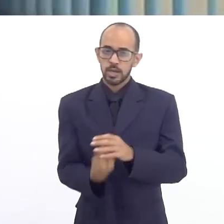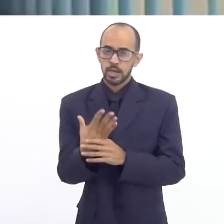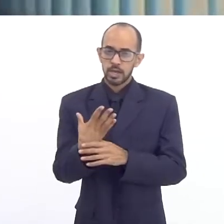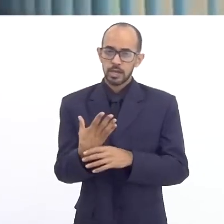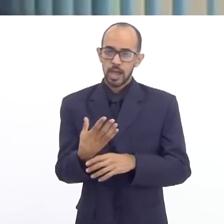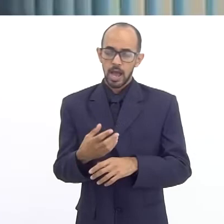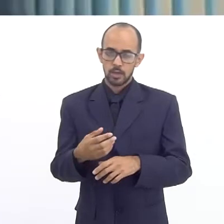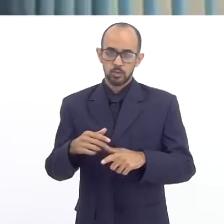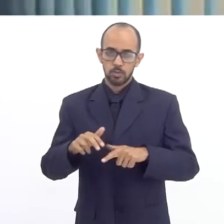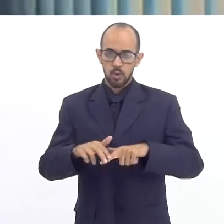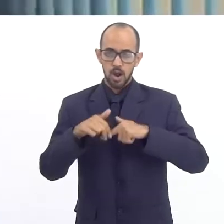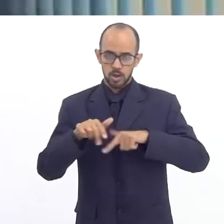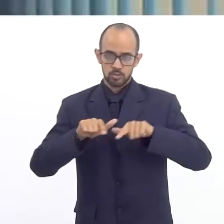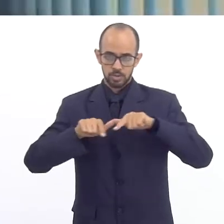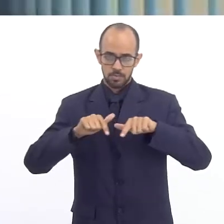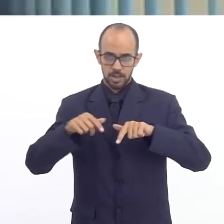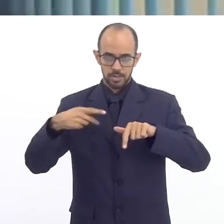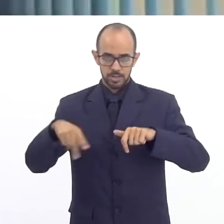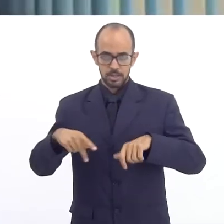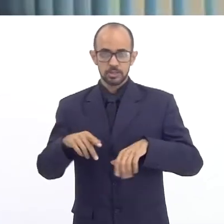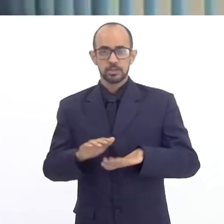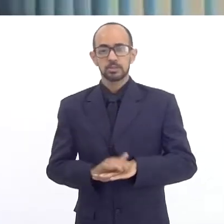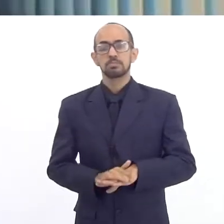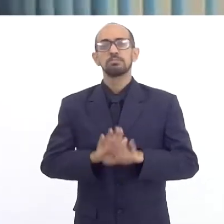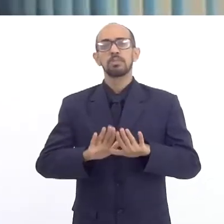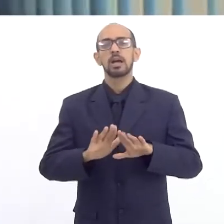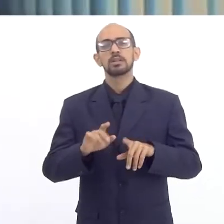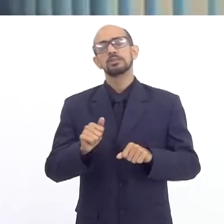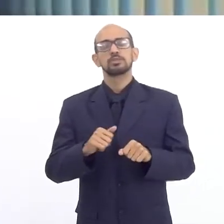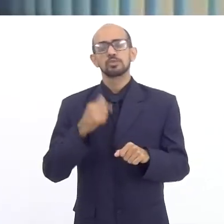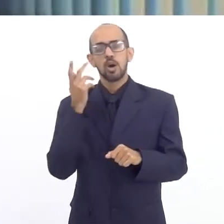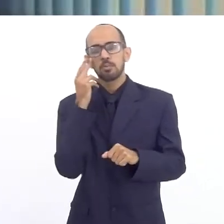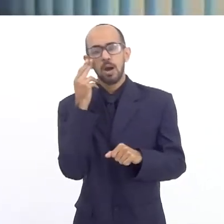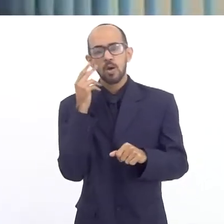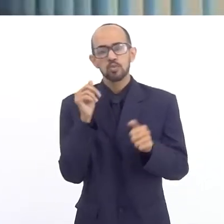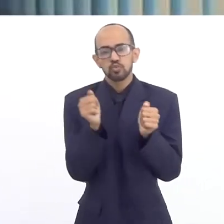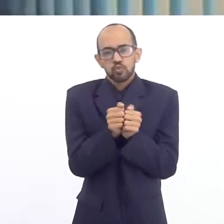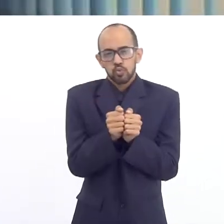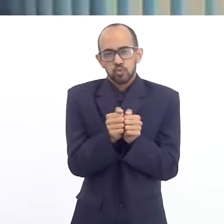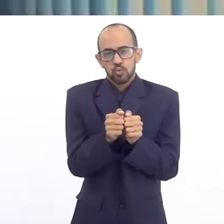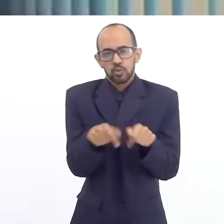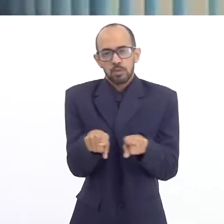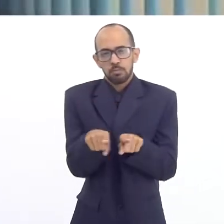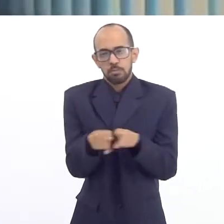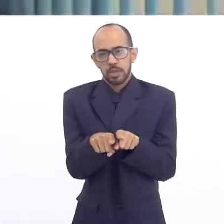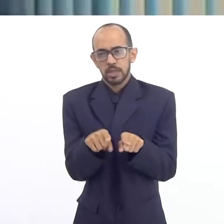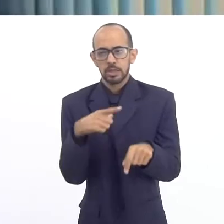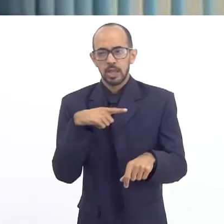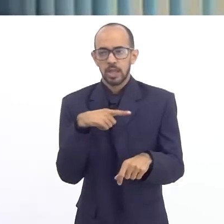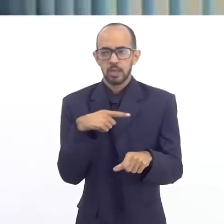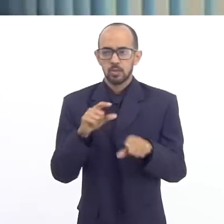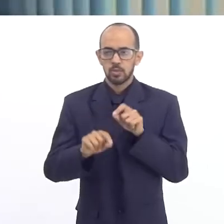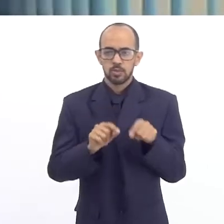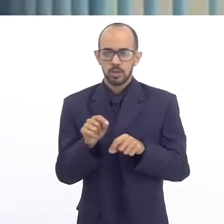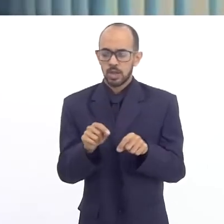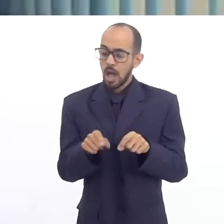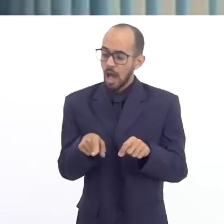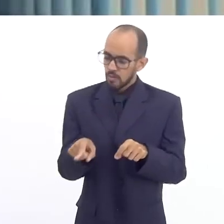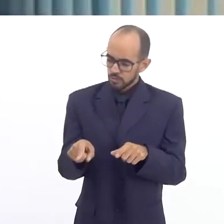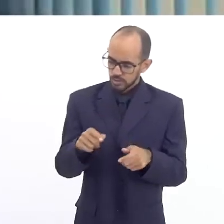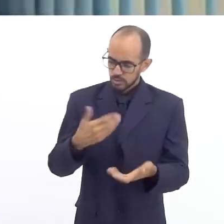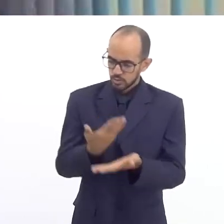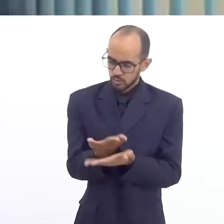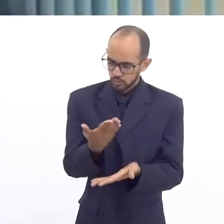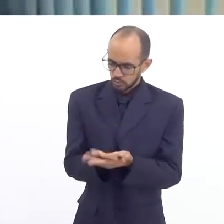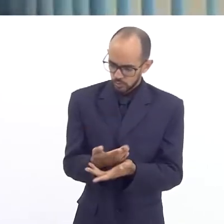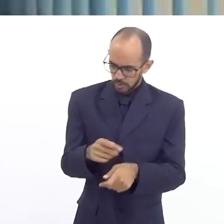foi criado pelo trabalho deles. Mas, em geral, junto com isso vem, então você